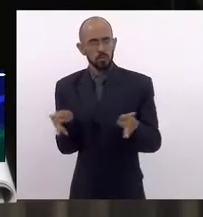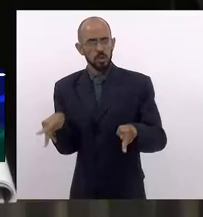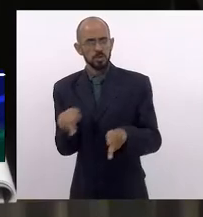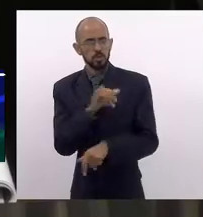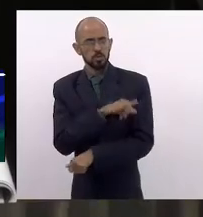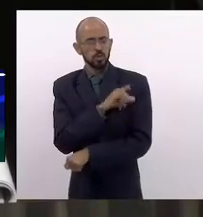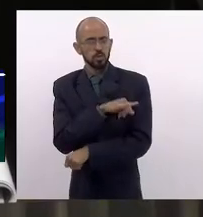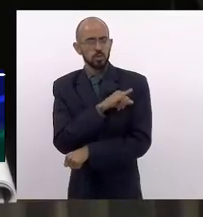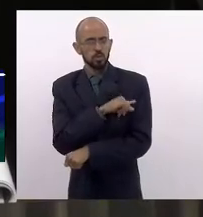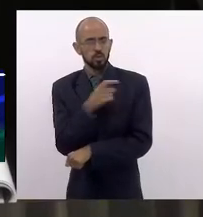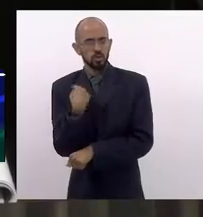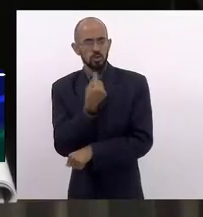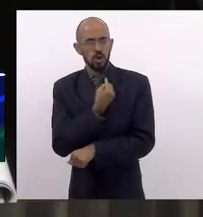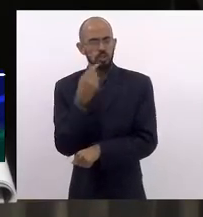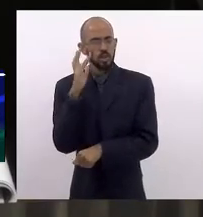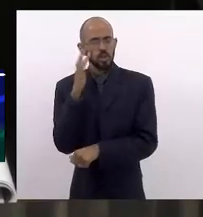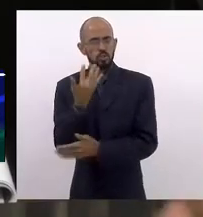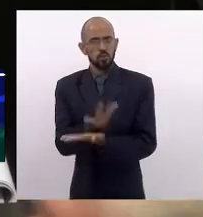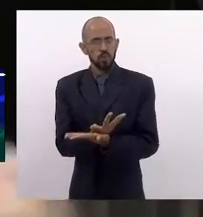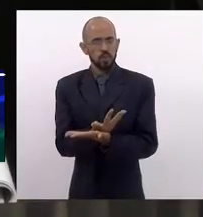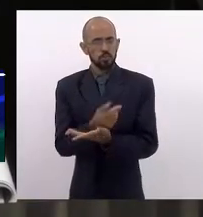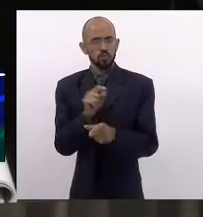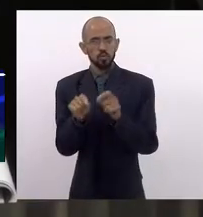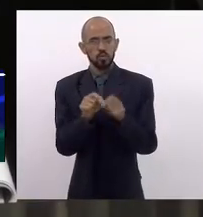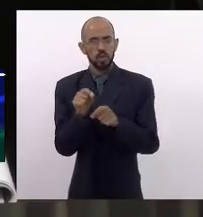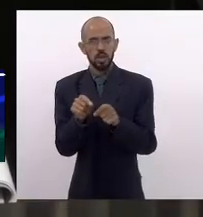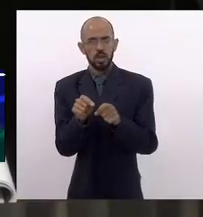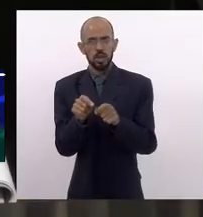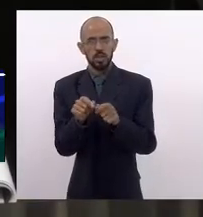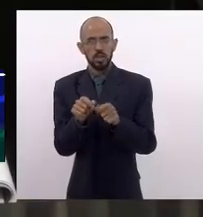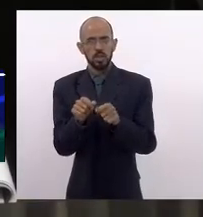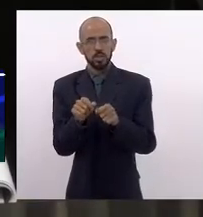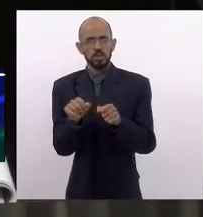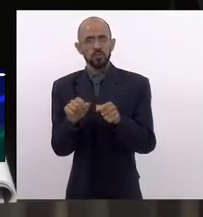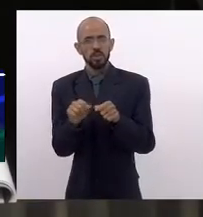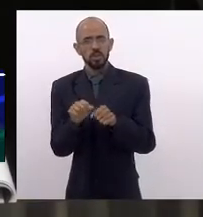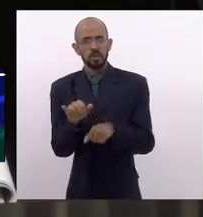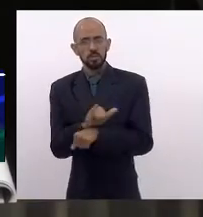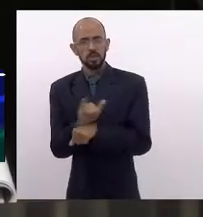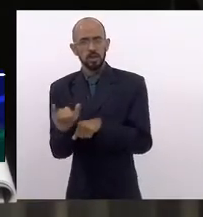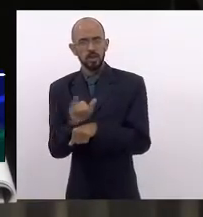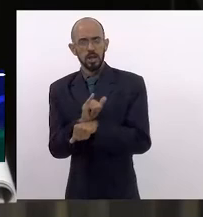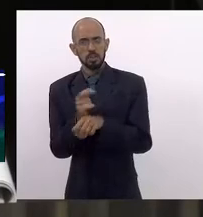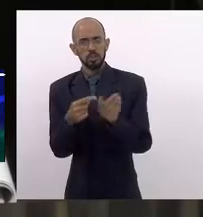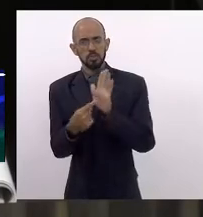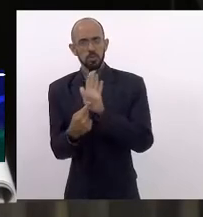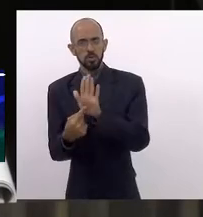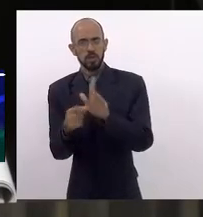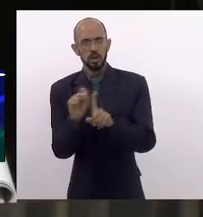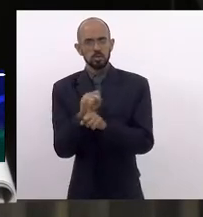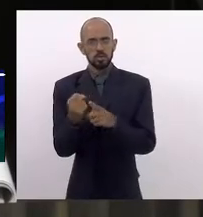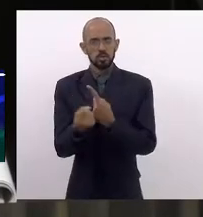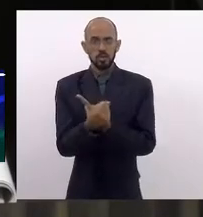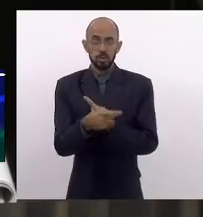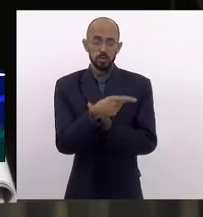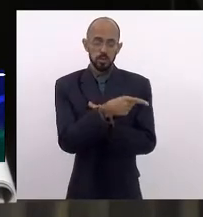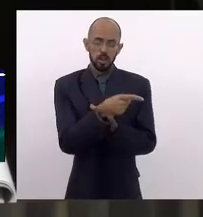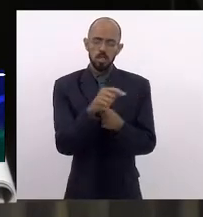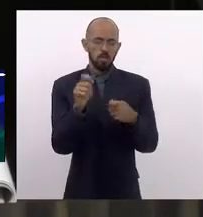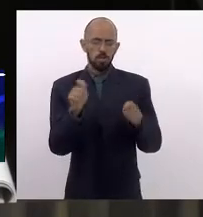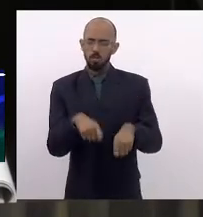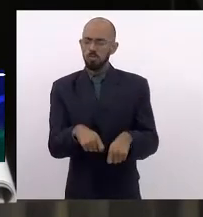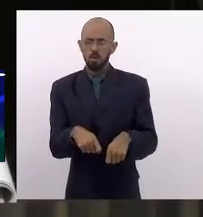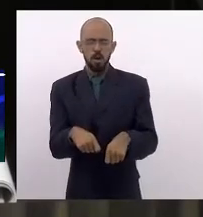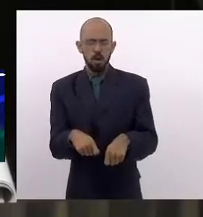certa a sua casa conta parede ao mesmo tempo mostrar à sociedade de que ele não prestava